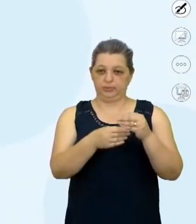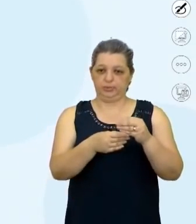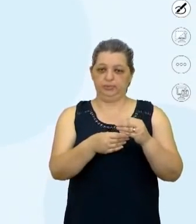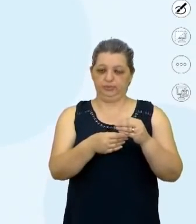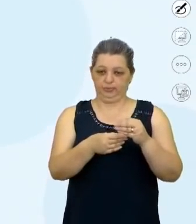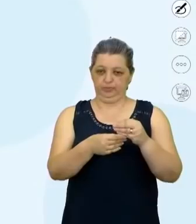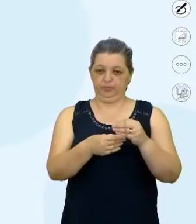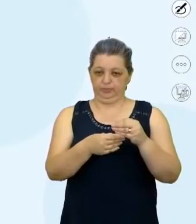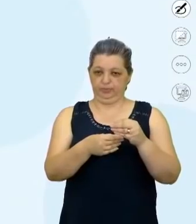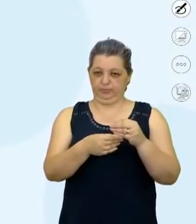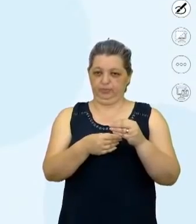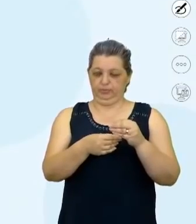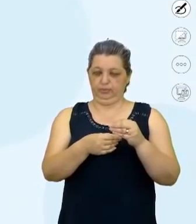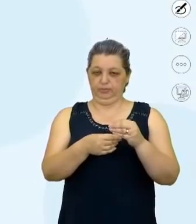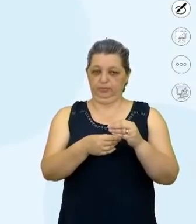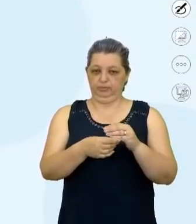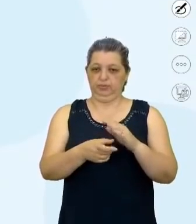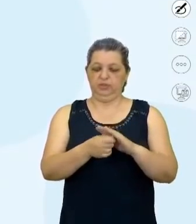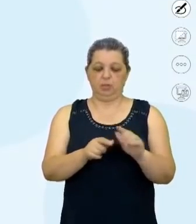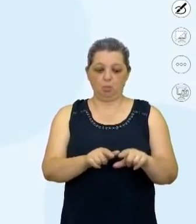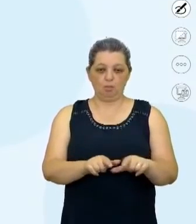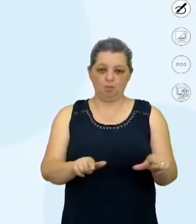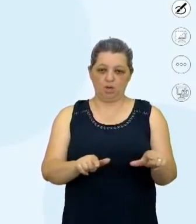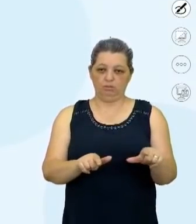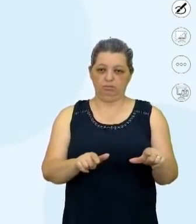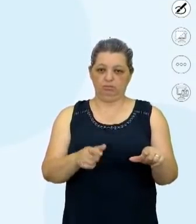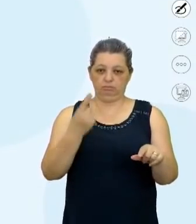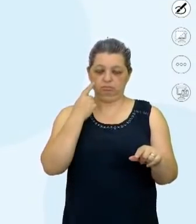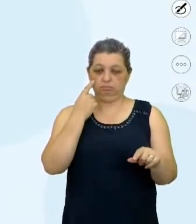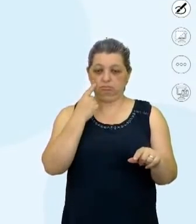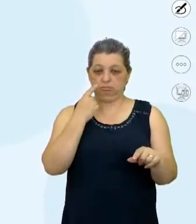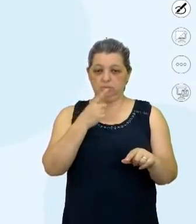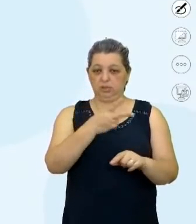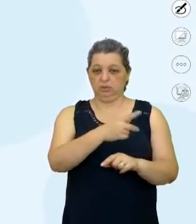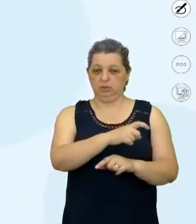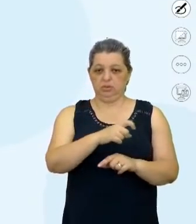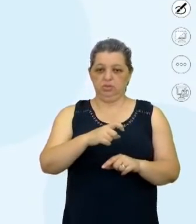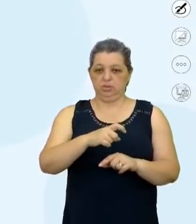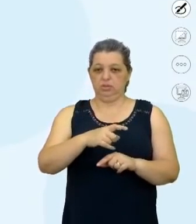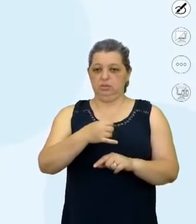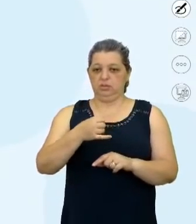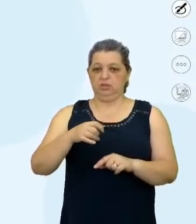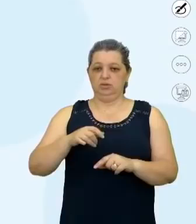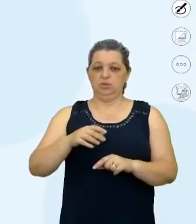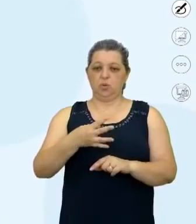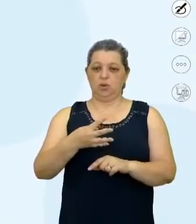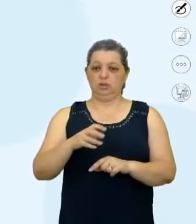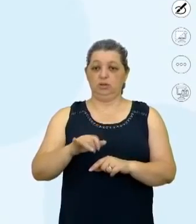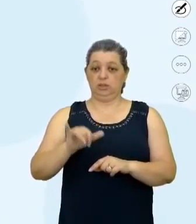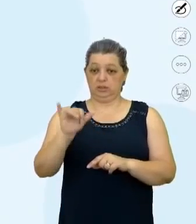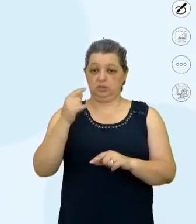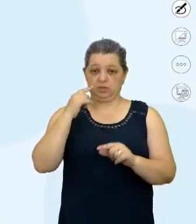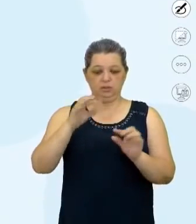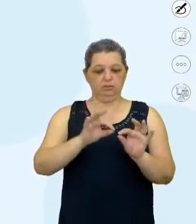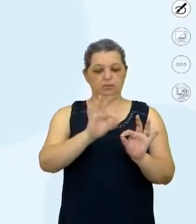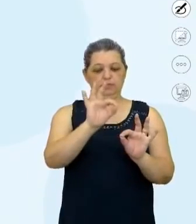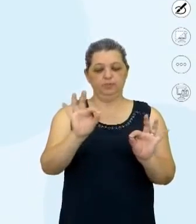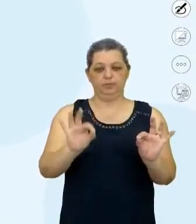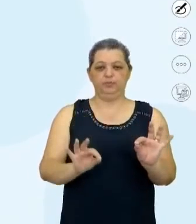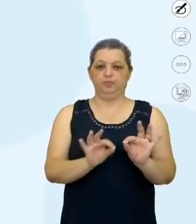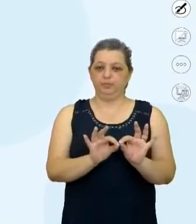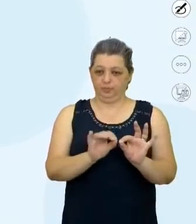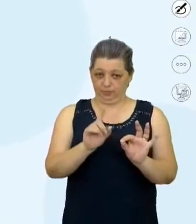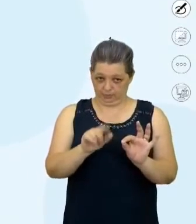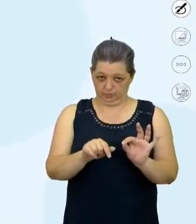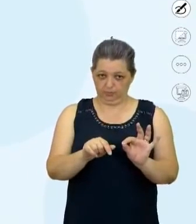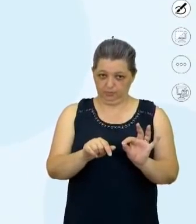novo, senão ficaria um buraco, tá certo? E o resultado que a gente tem é este quadradinho aqui, cujo tamanho dele, na